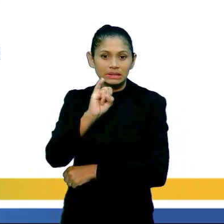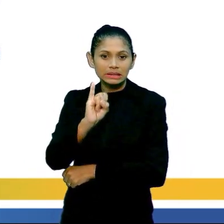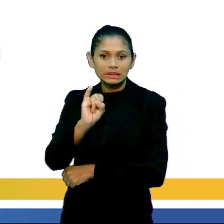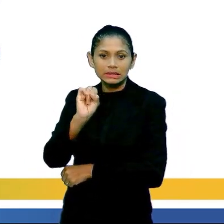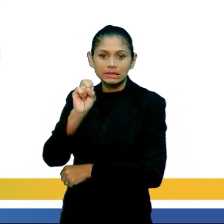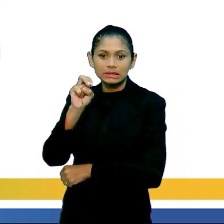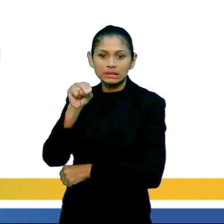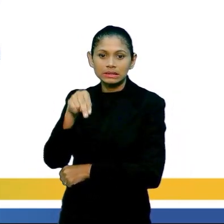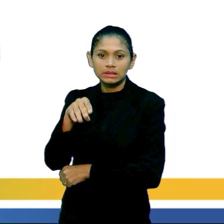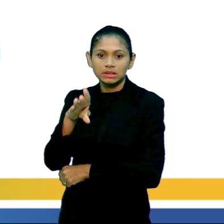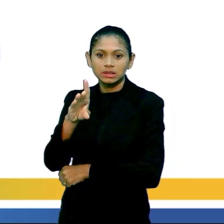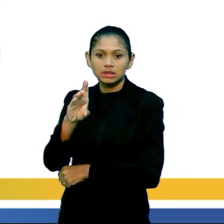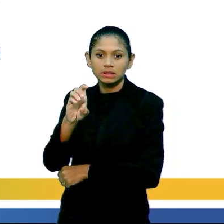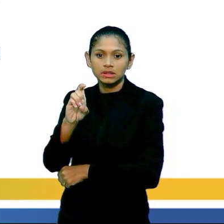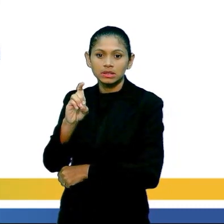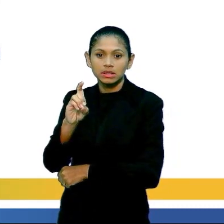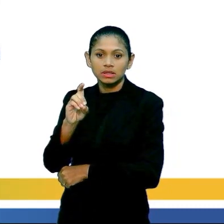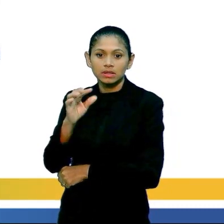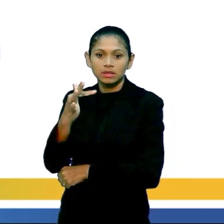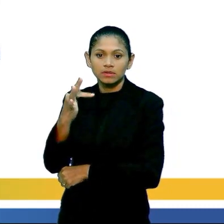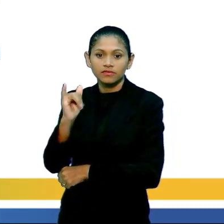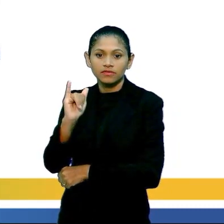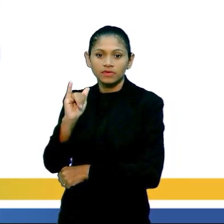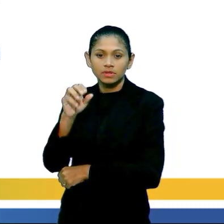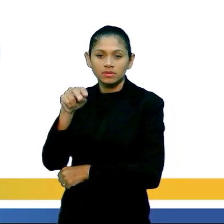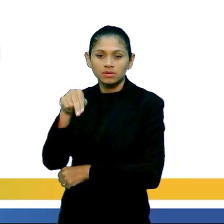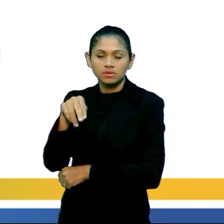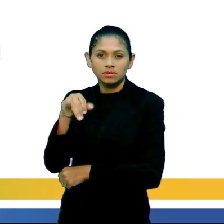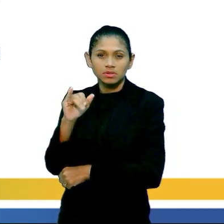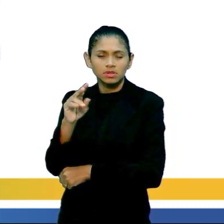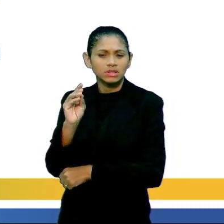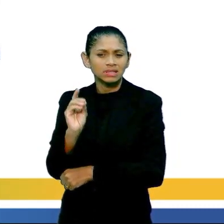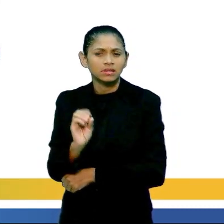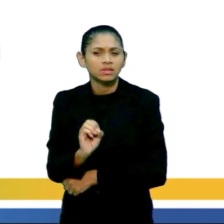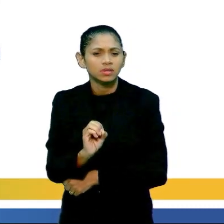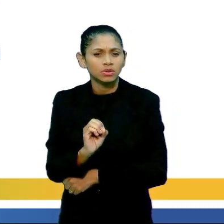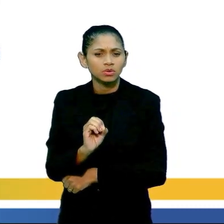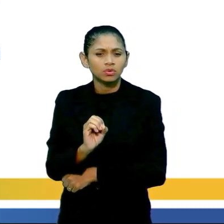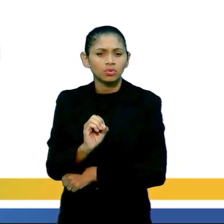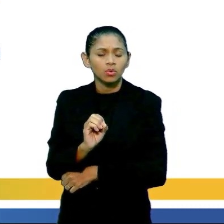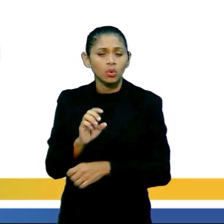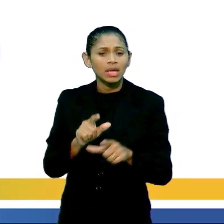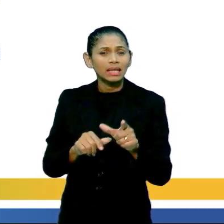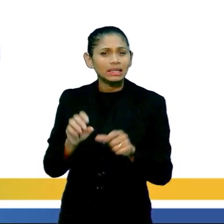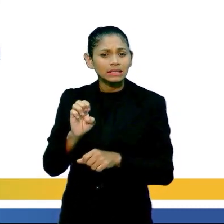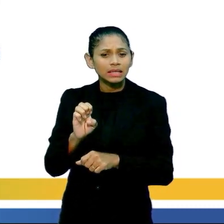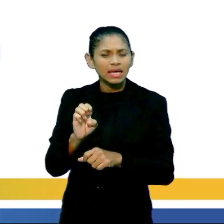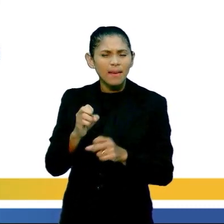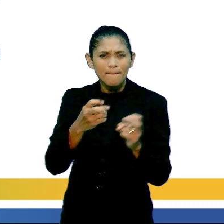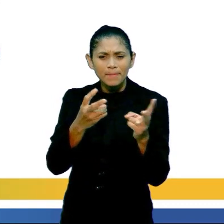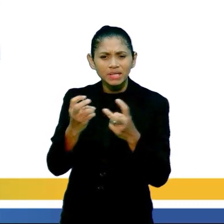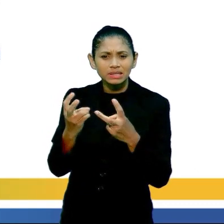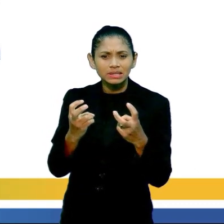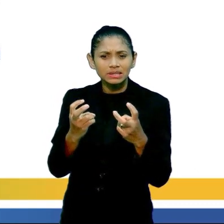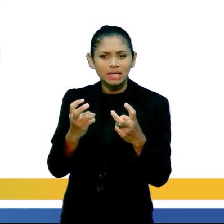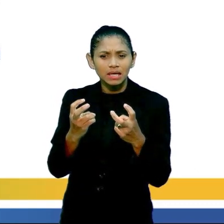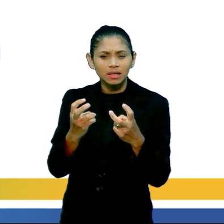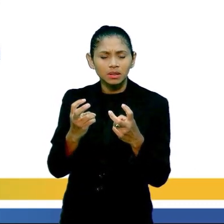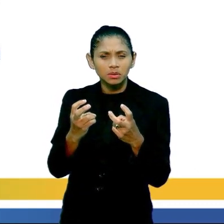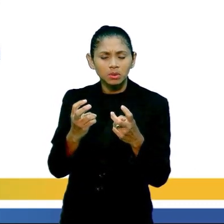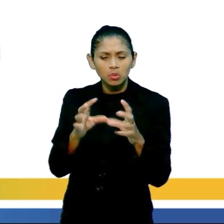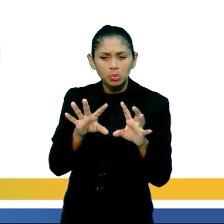aí entender o passo a passo, tá? Professor, qual o conteúdo, né? O que que a gente pode tirar